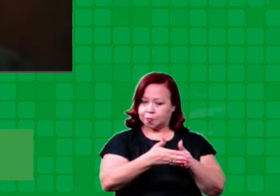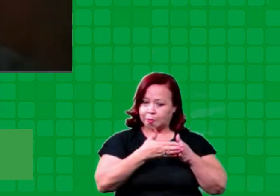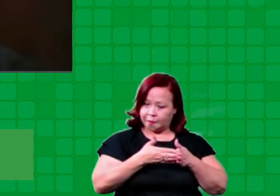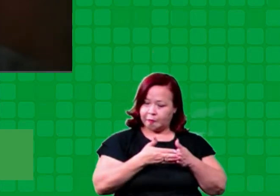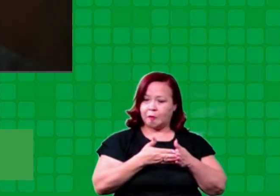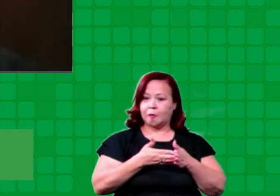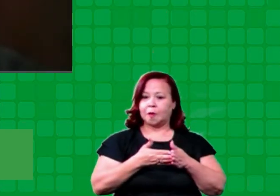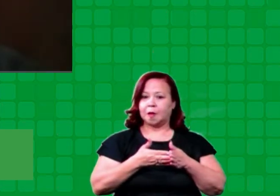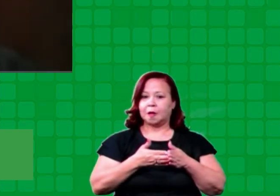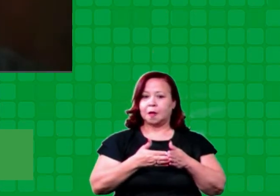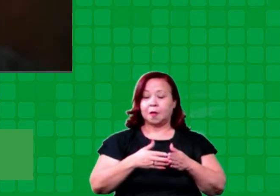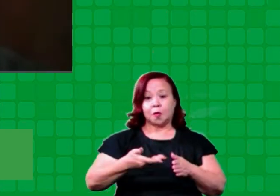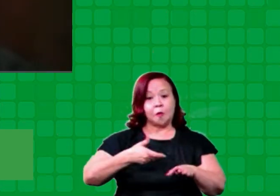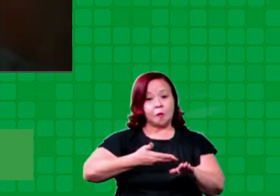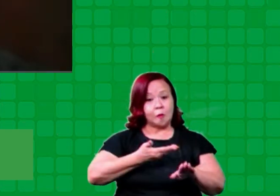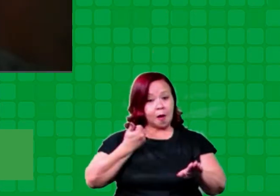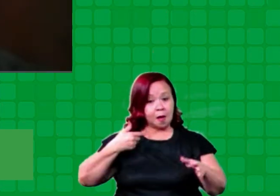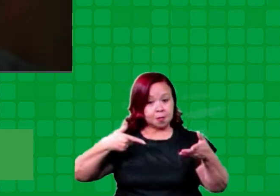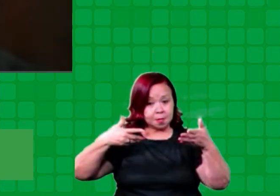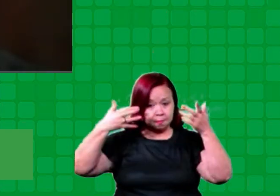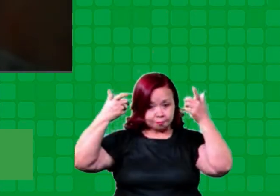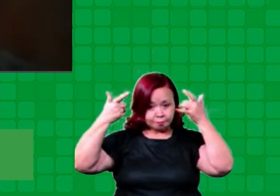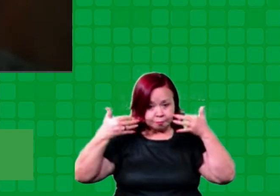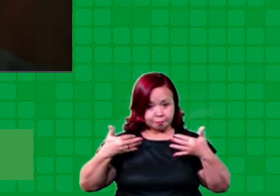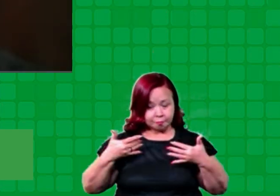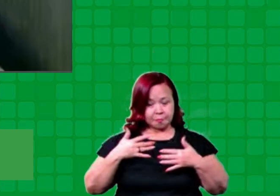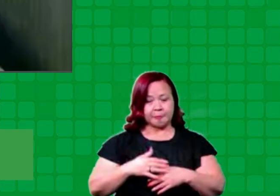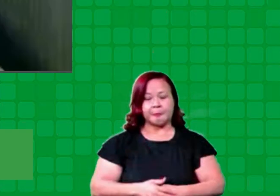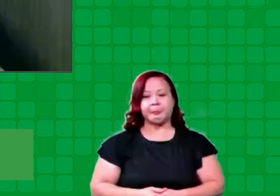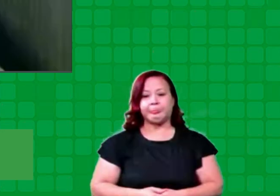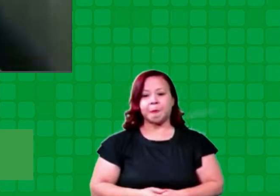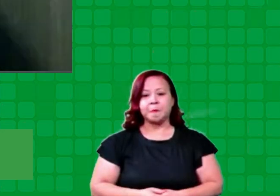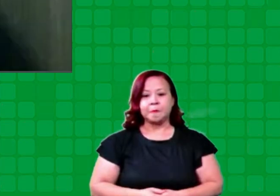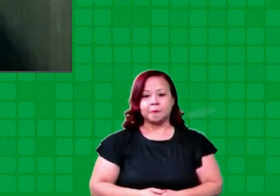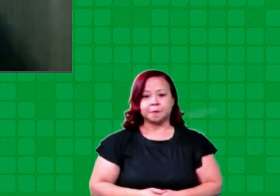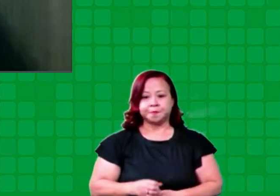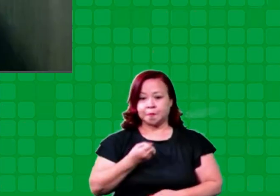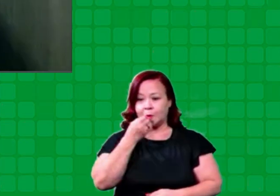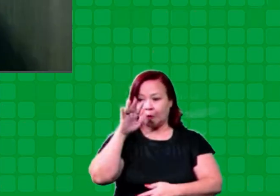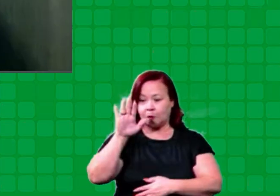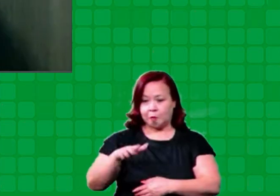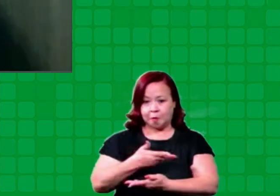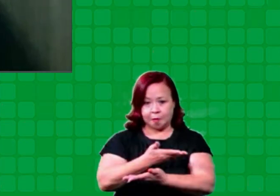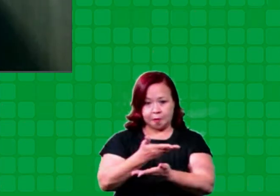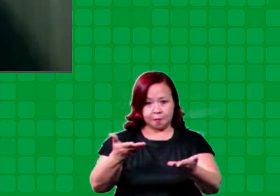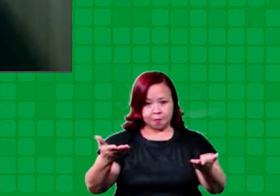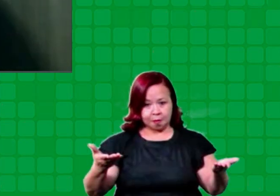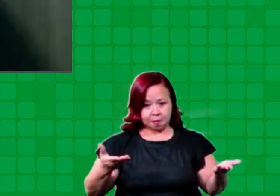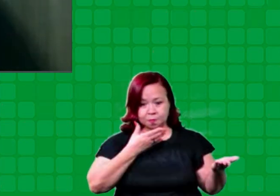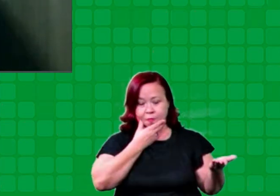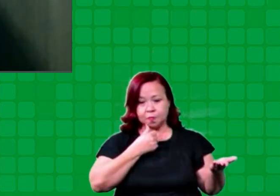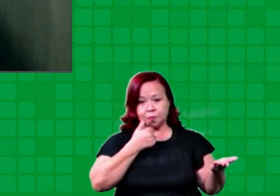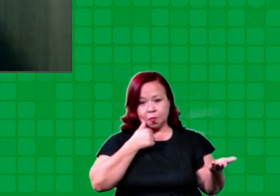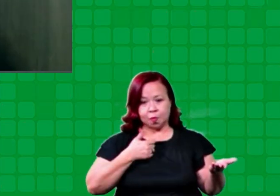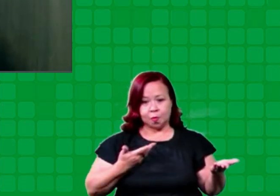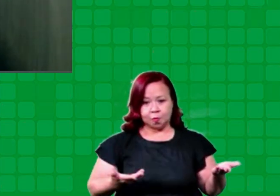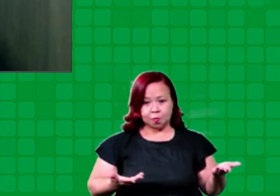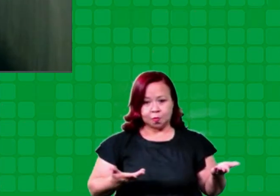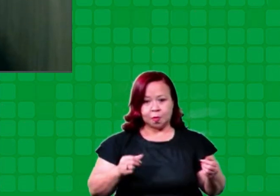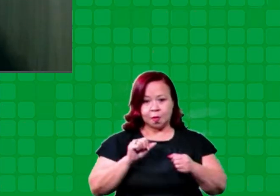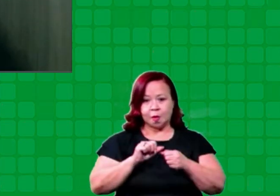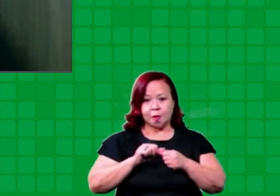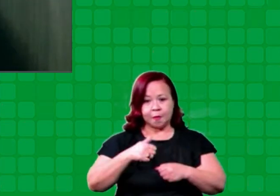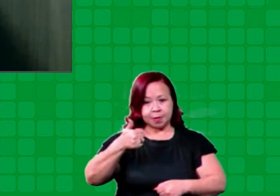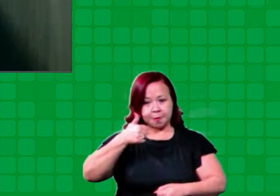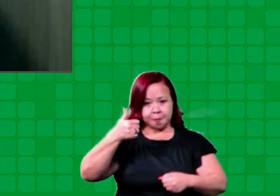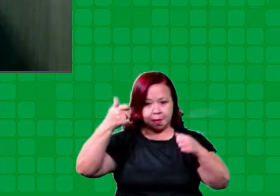sua autodescrição. Obrigado. Boa tarde a todos e todas. Vou fazer, então, primeiro